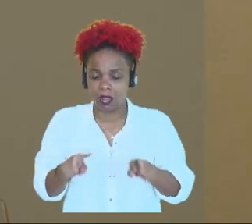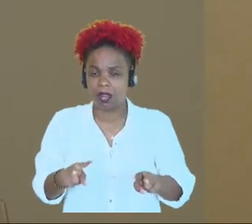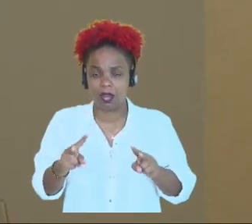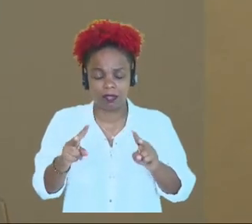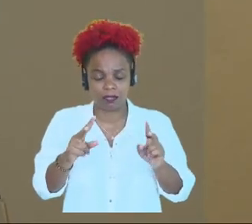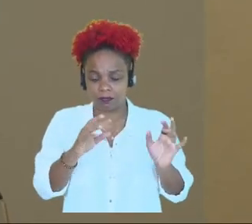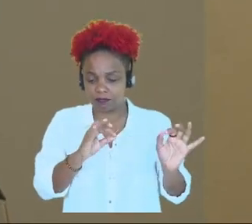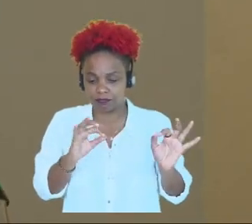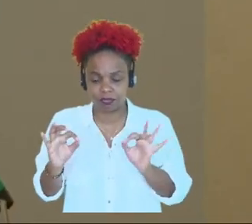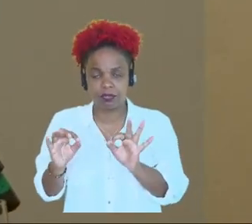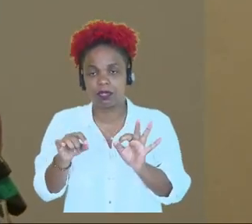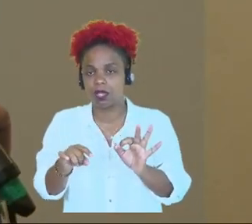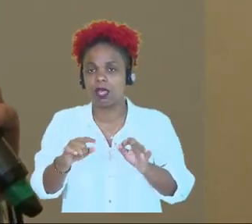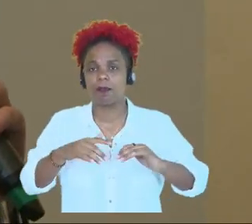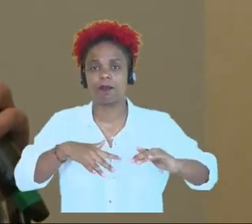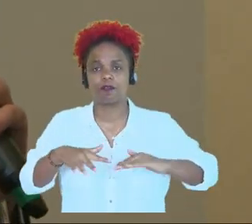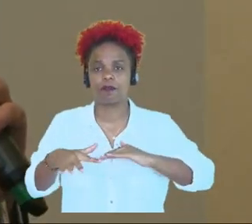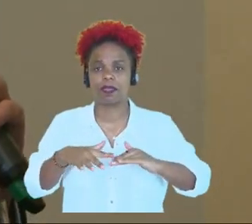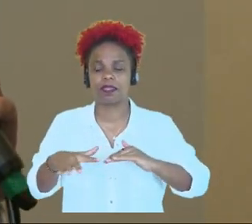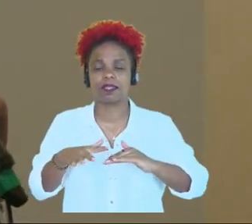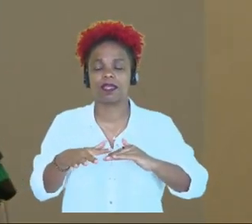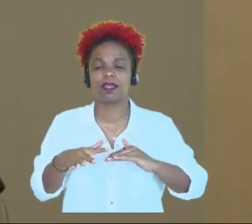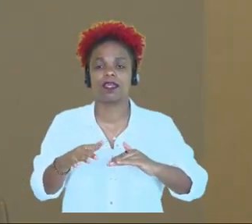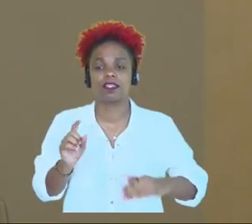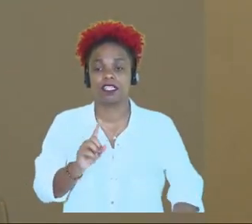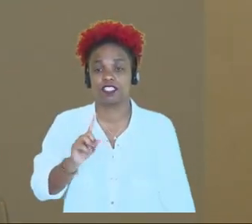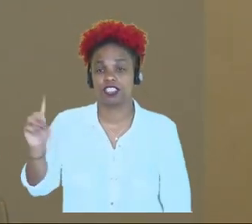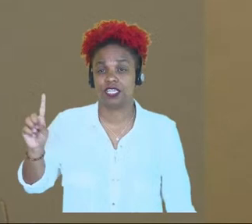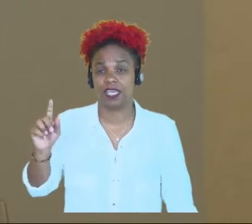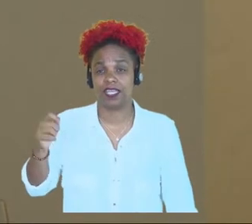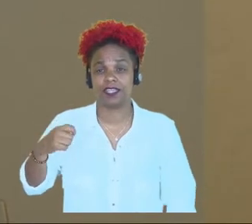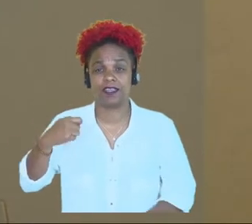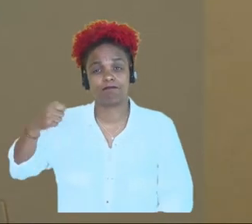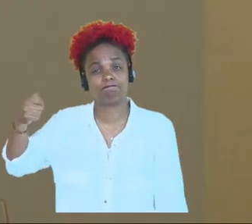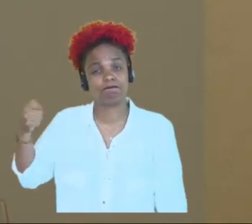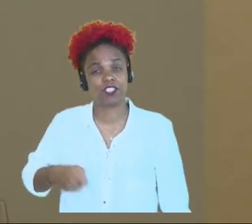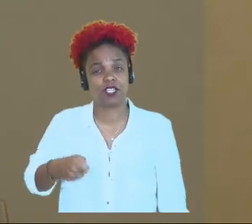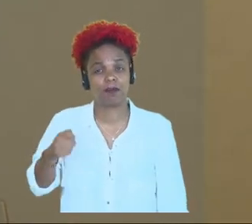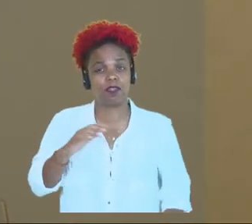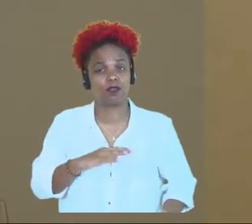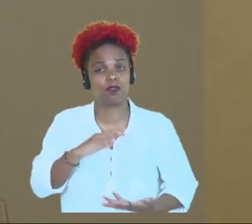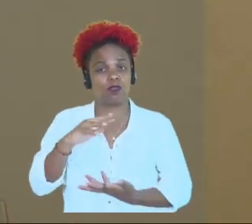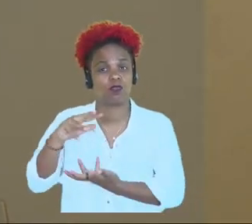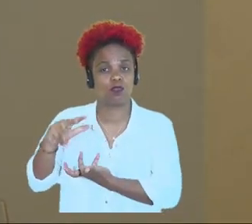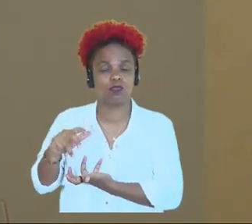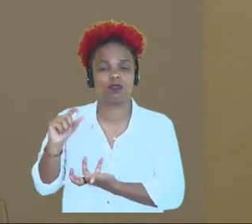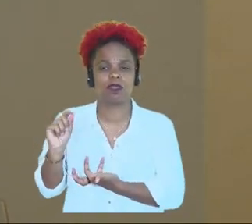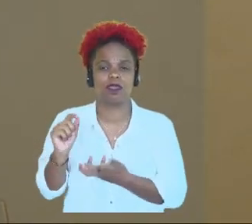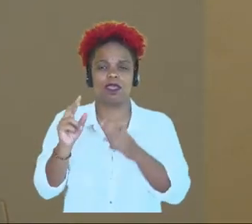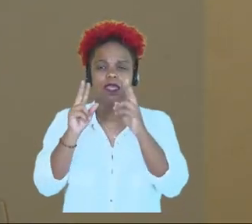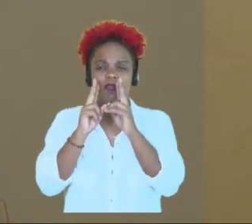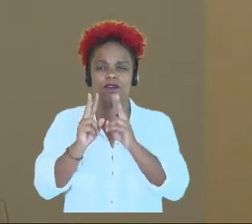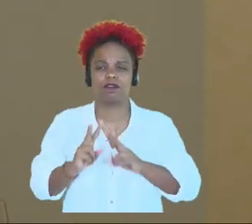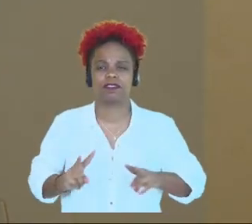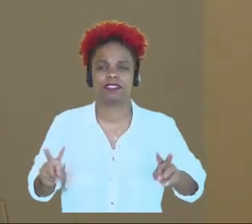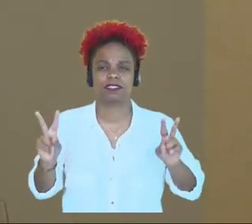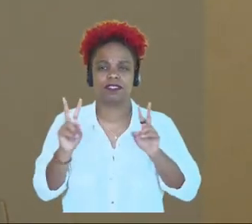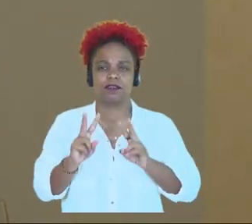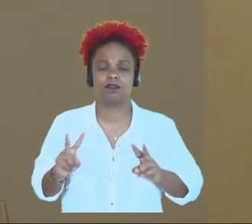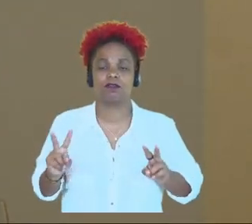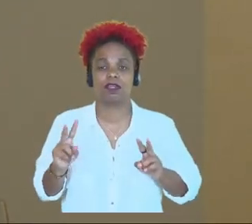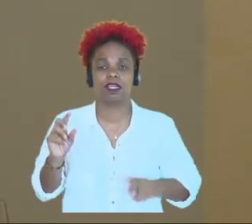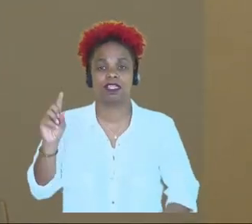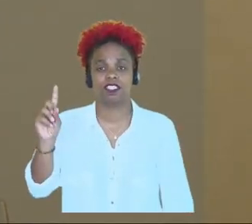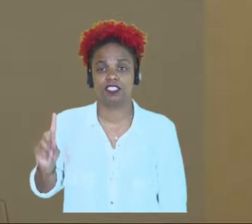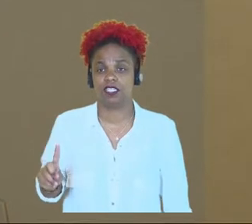atento do movimento da extrema-direita em nível global, é que a visão da extrema-direita